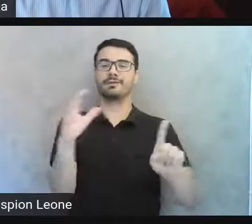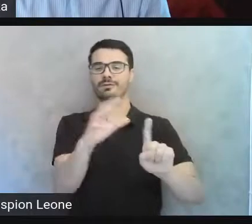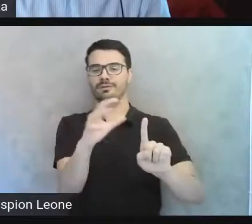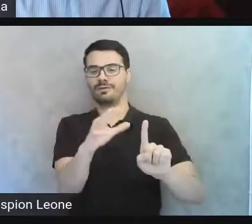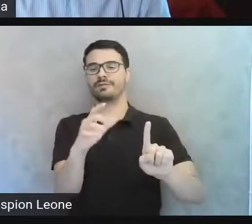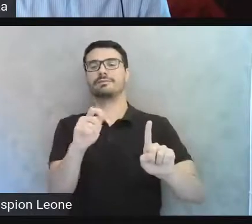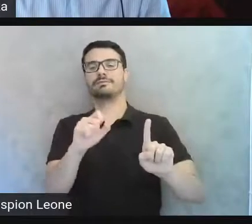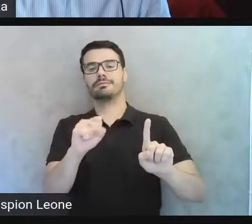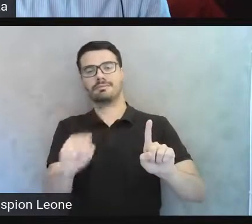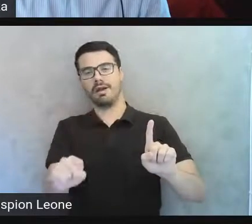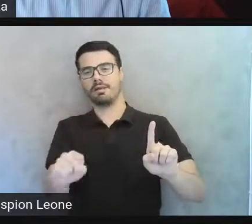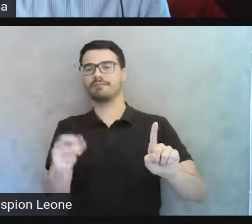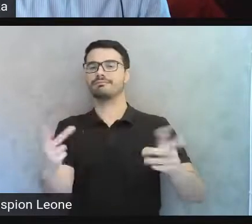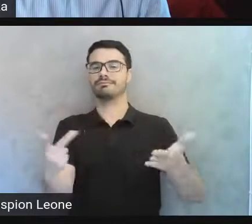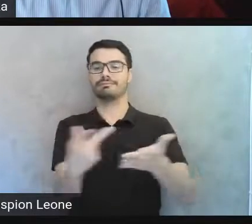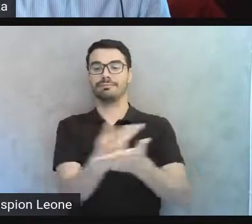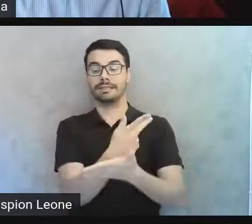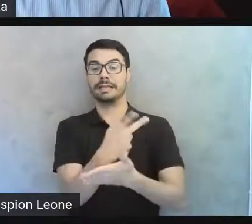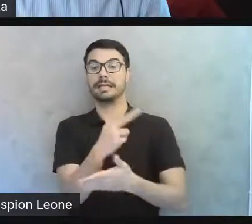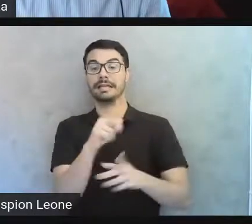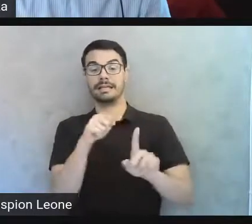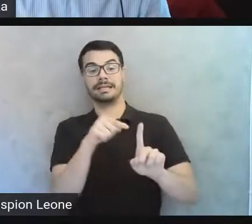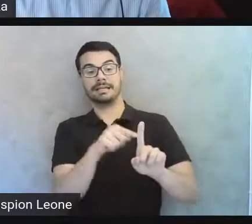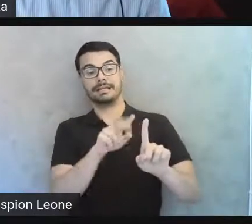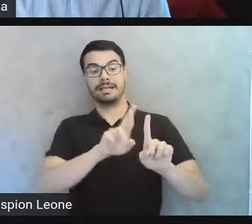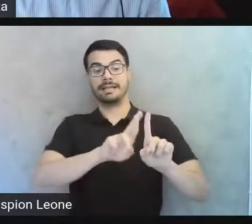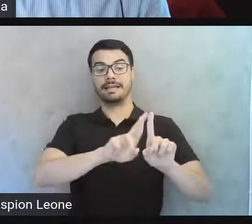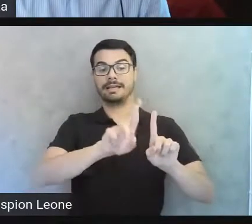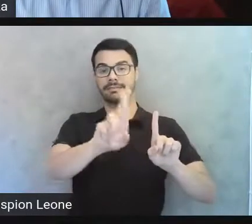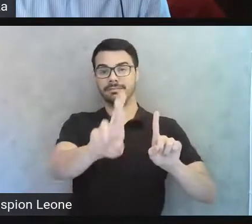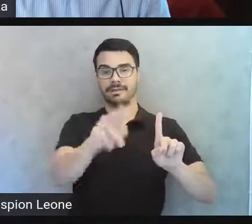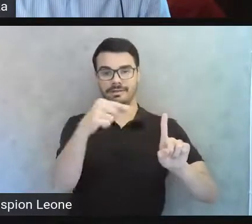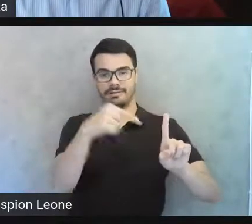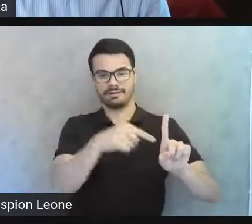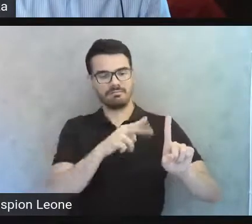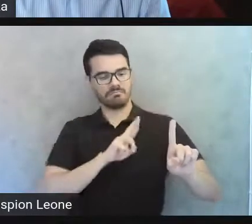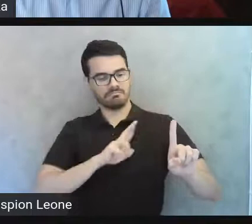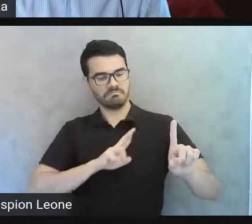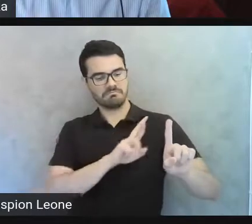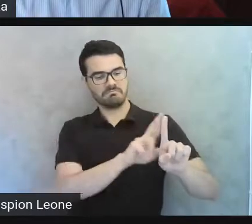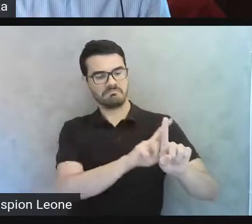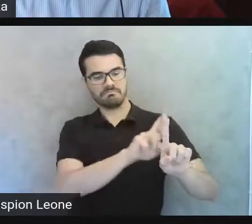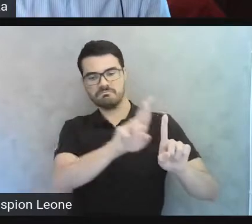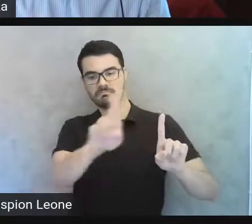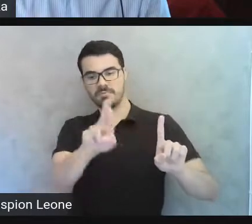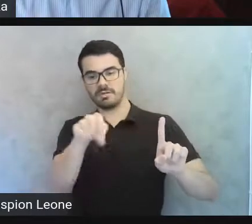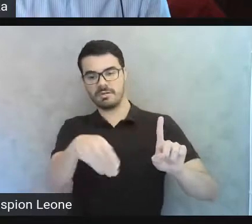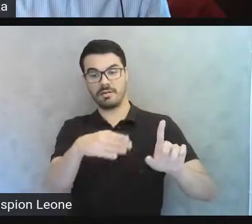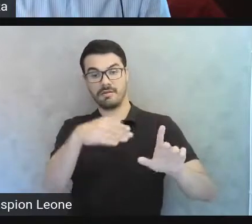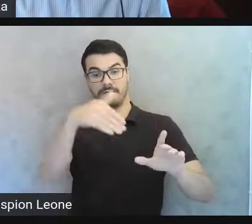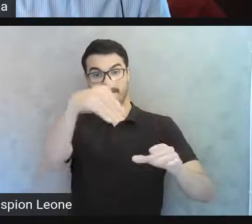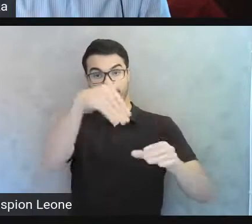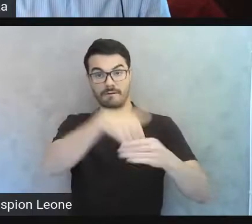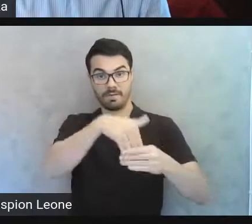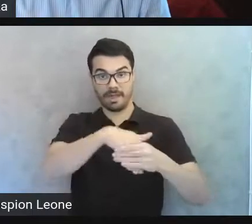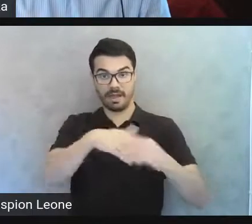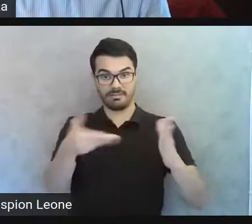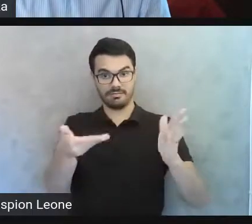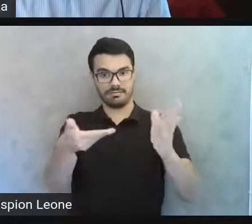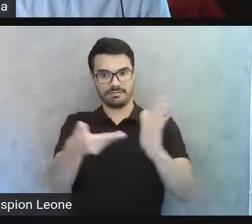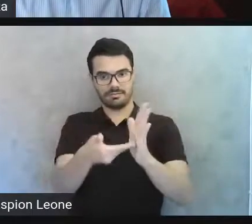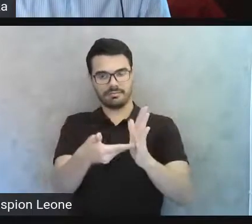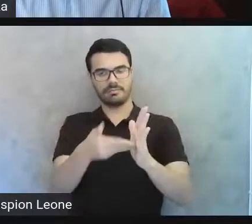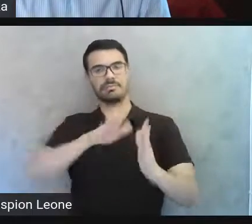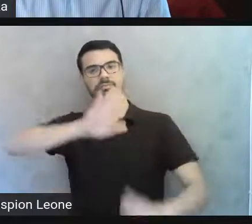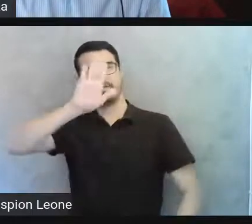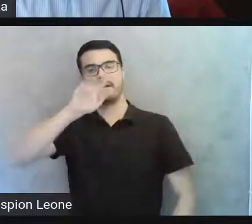O que a representação faz, muito mais do que votar por nós no plenário, é achar compromissos, né?